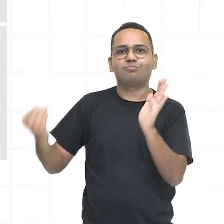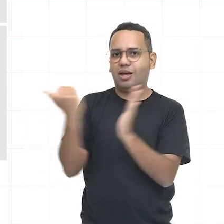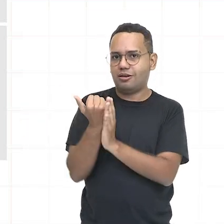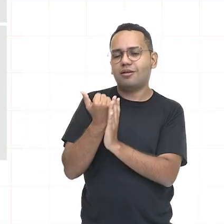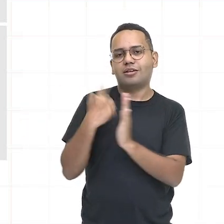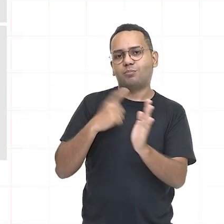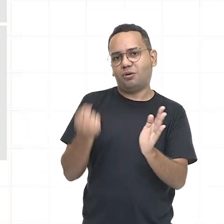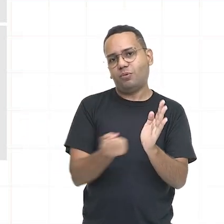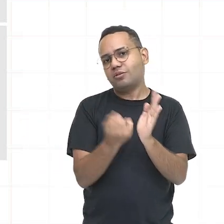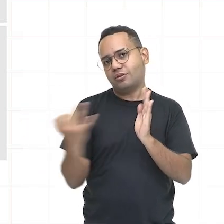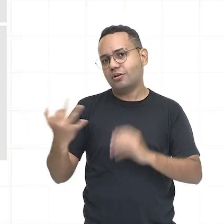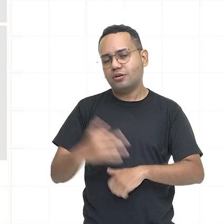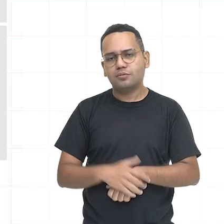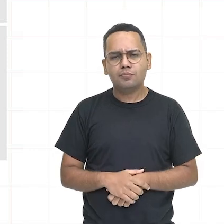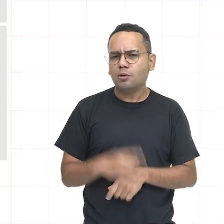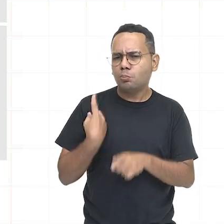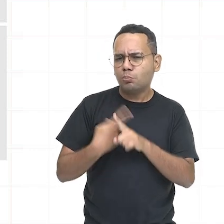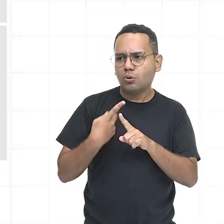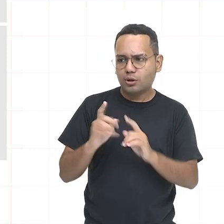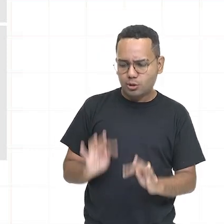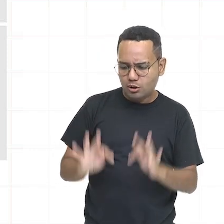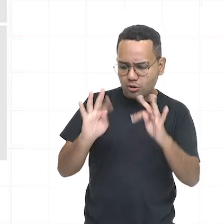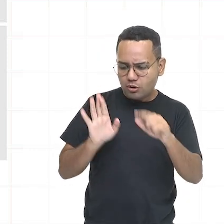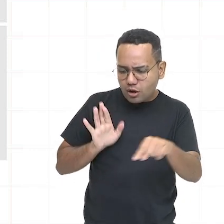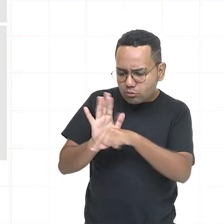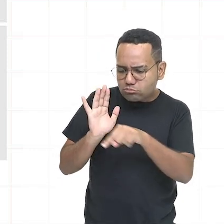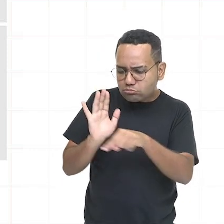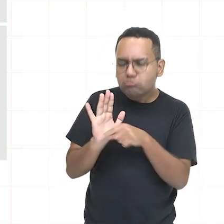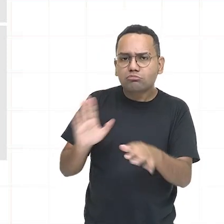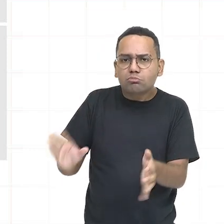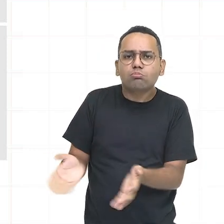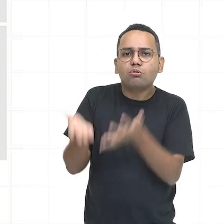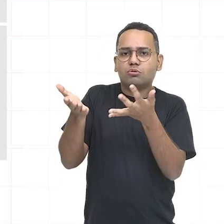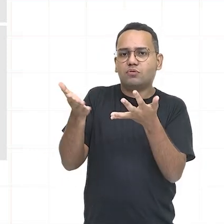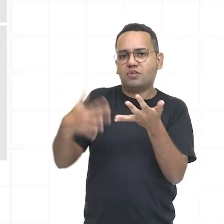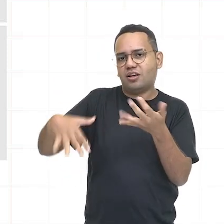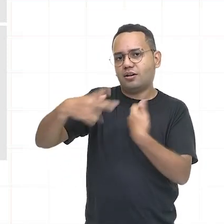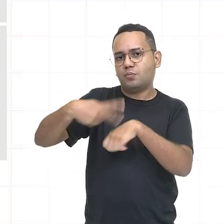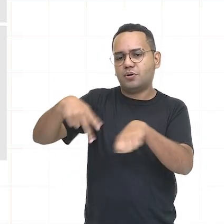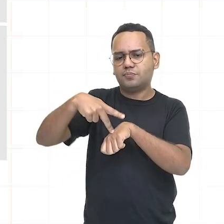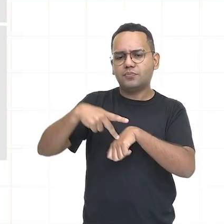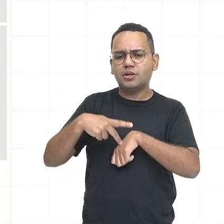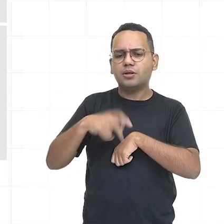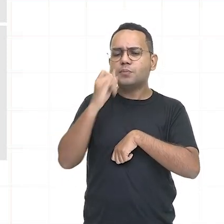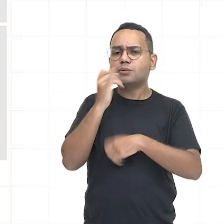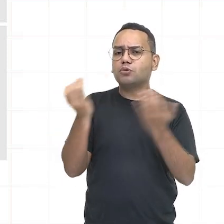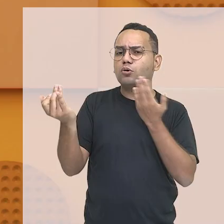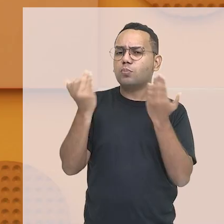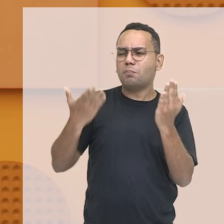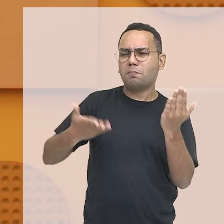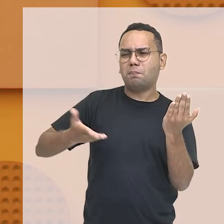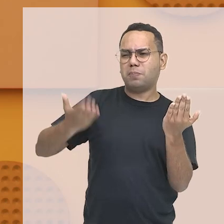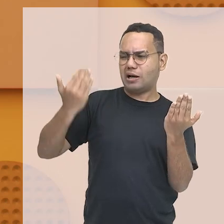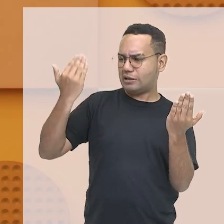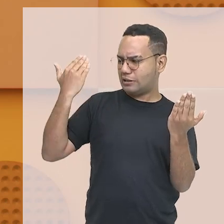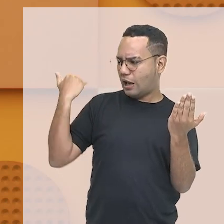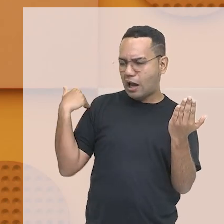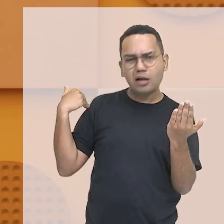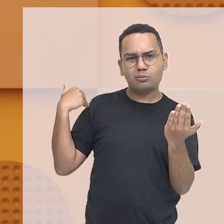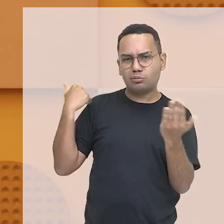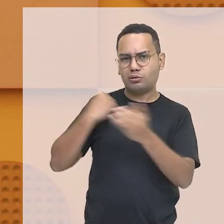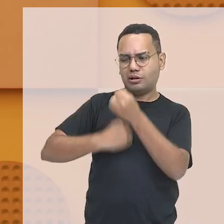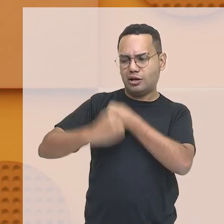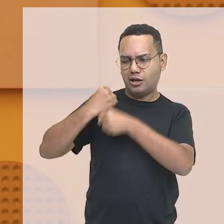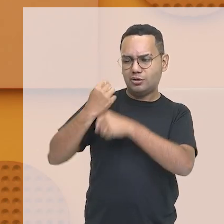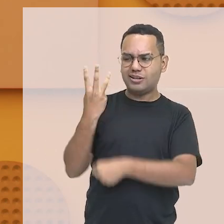países, né, a emergirem economicamente, onde há uns 30 anos atrás, vários países asiáticos,